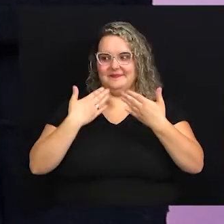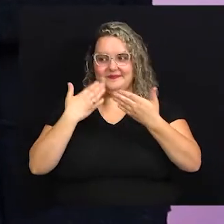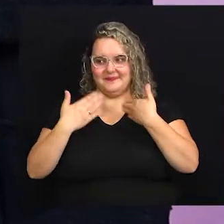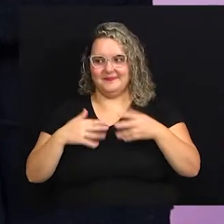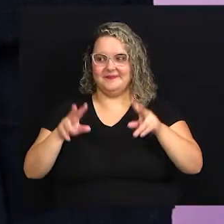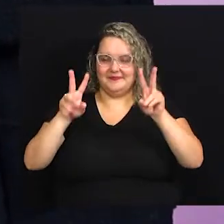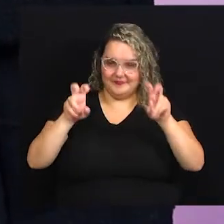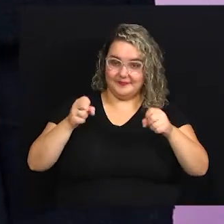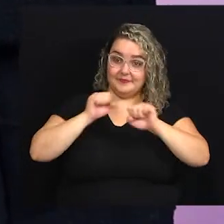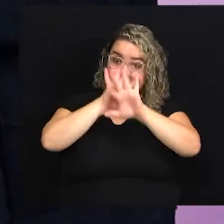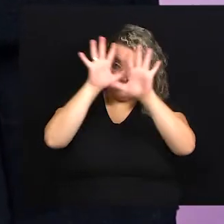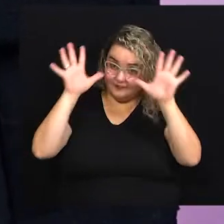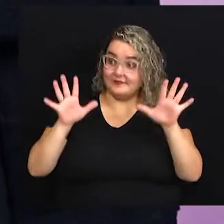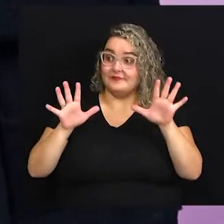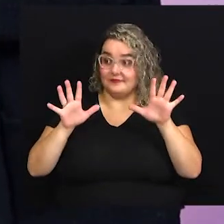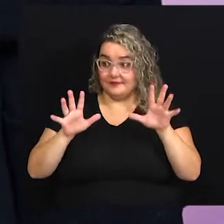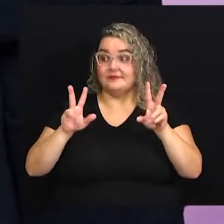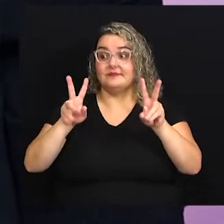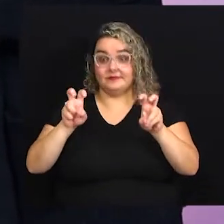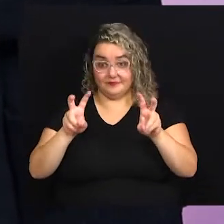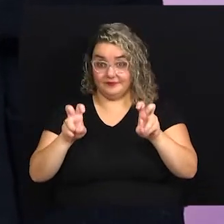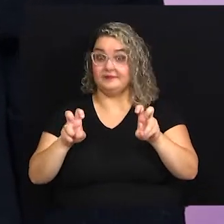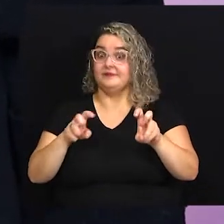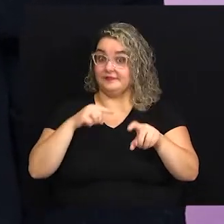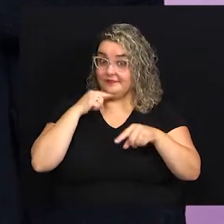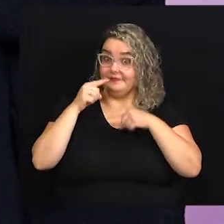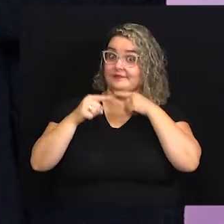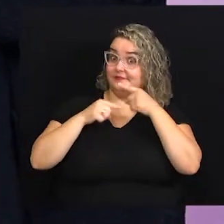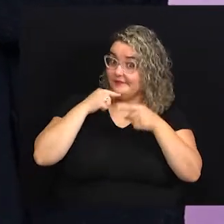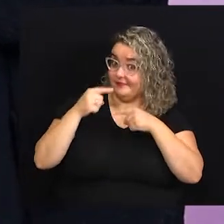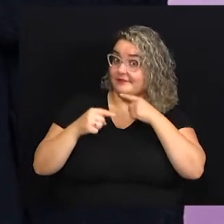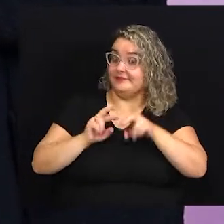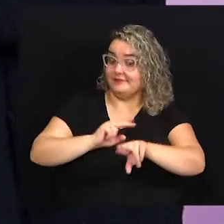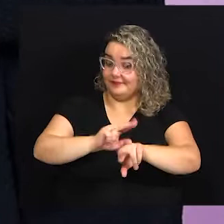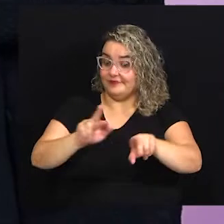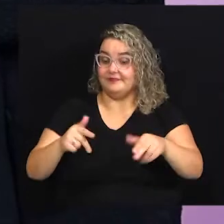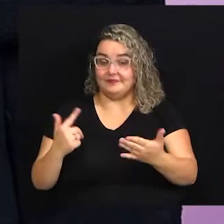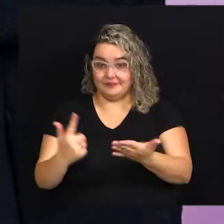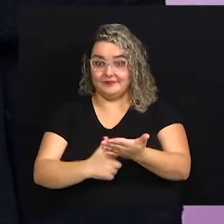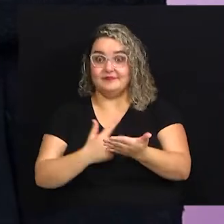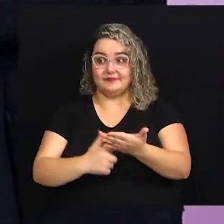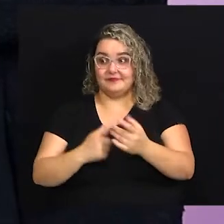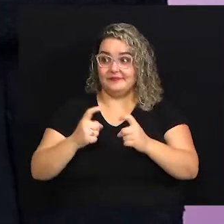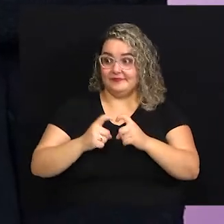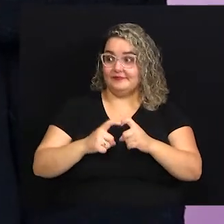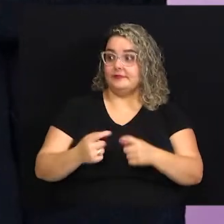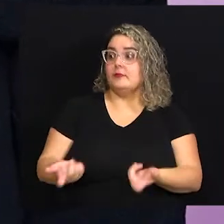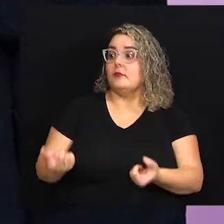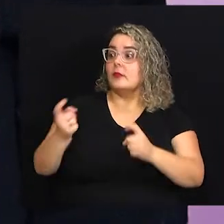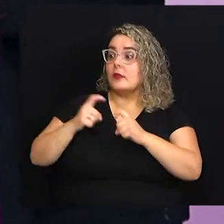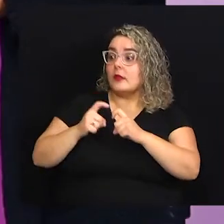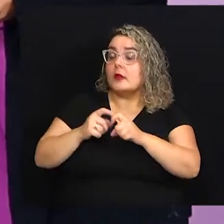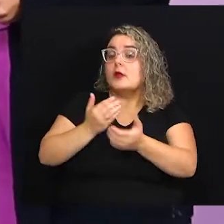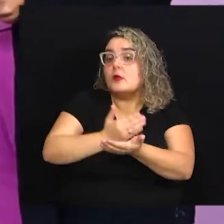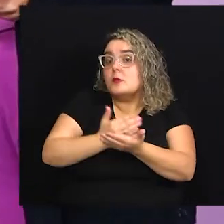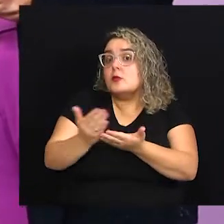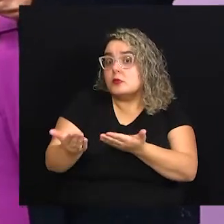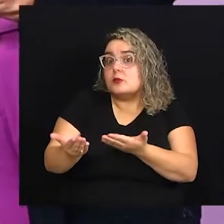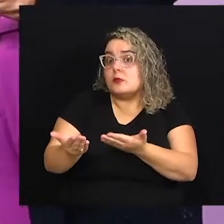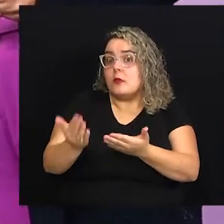estar falando com vocês, esclarecendo esse tema que é ainda bastante controverso na literatura médica. Doutor, então